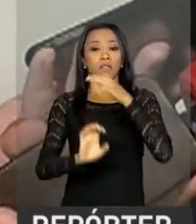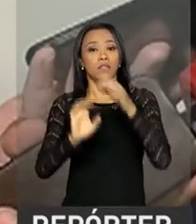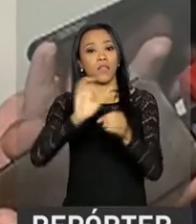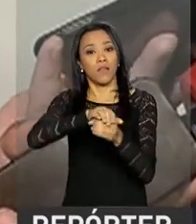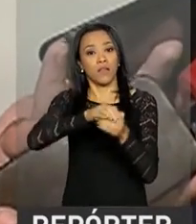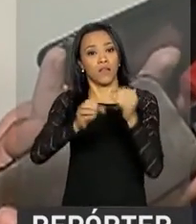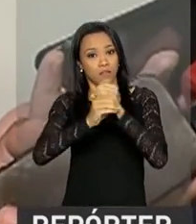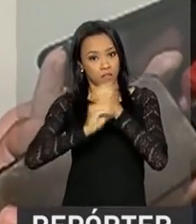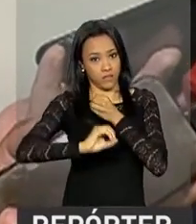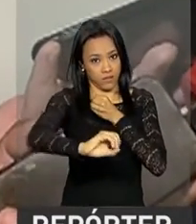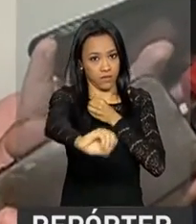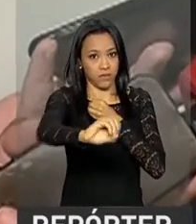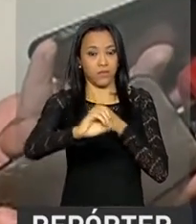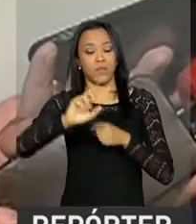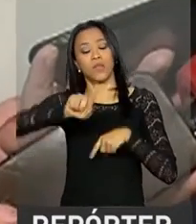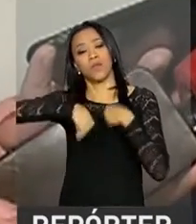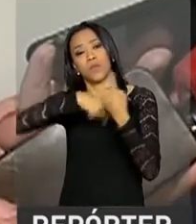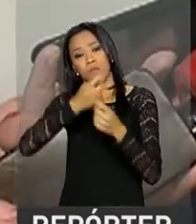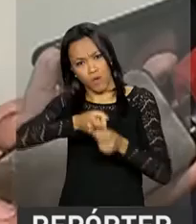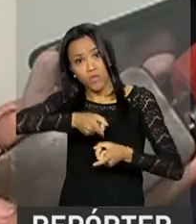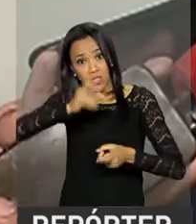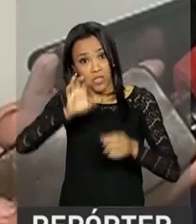de outro